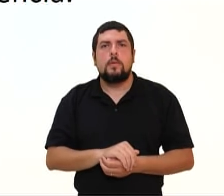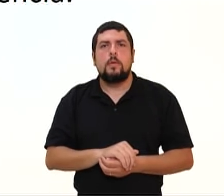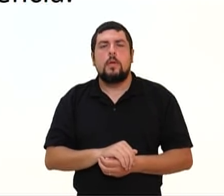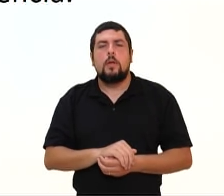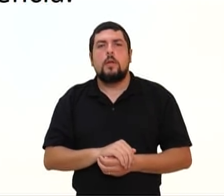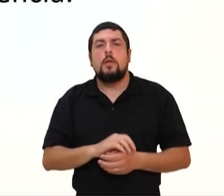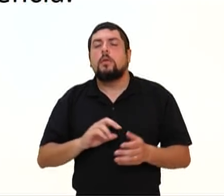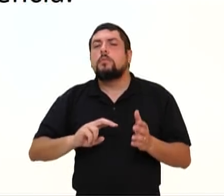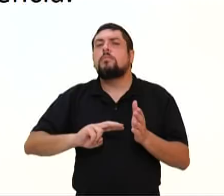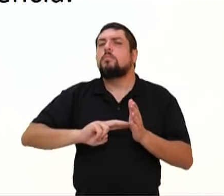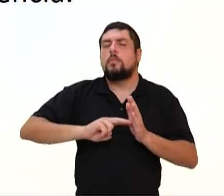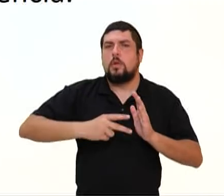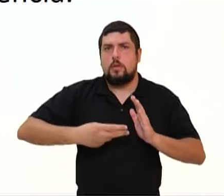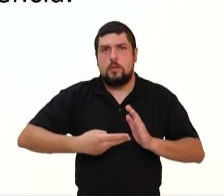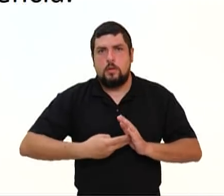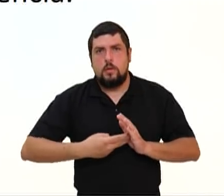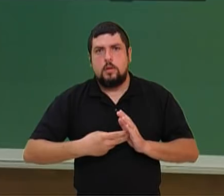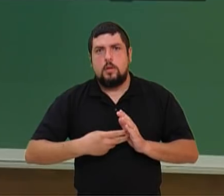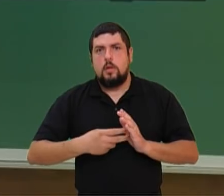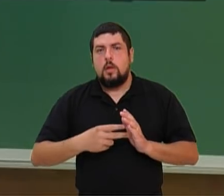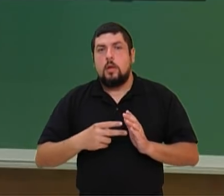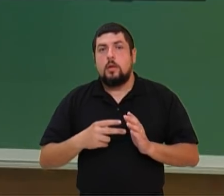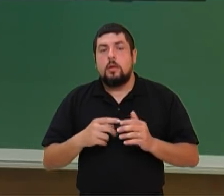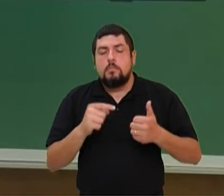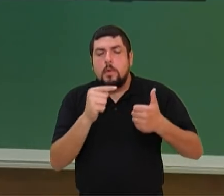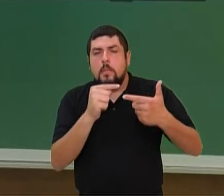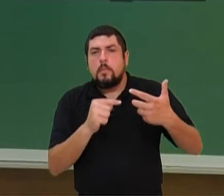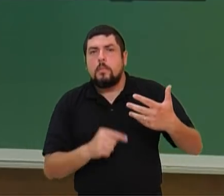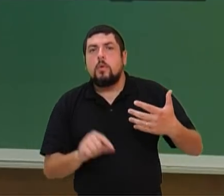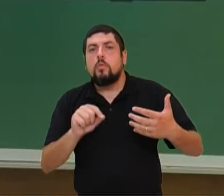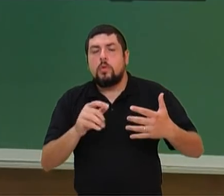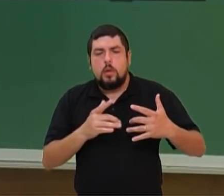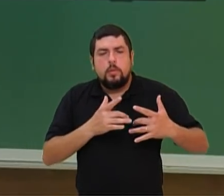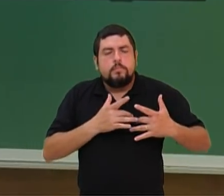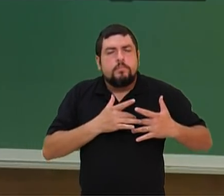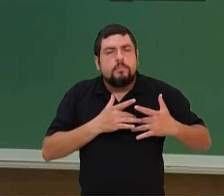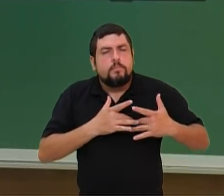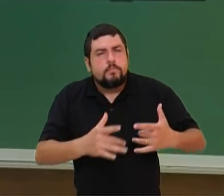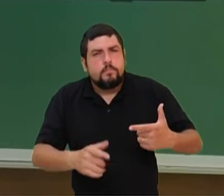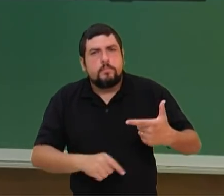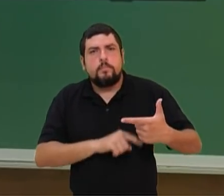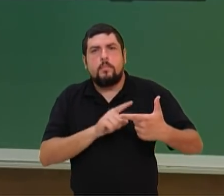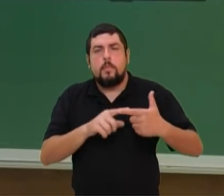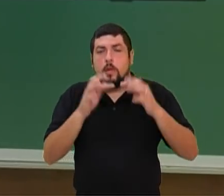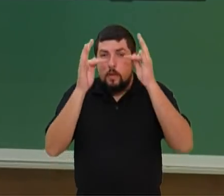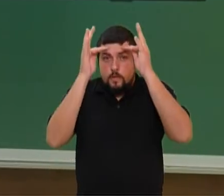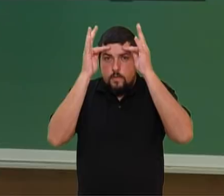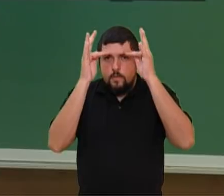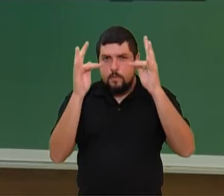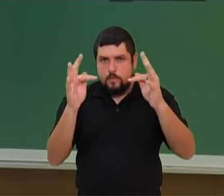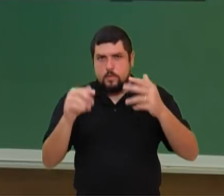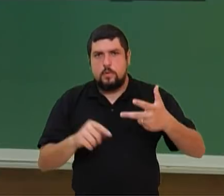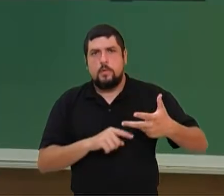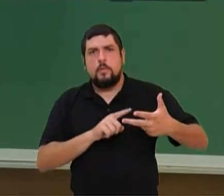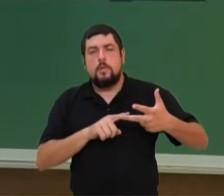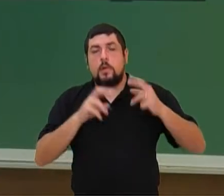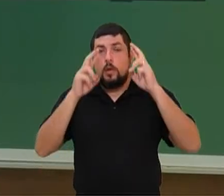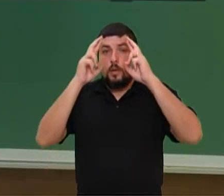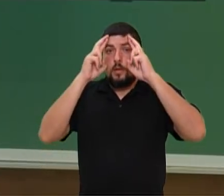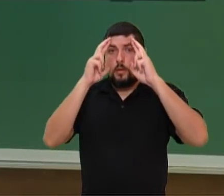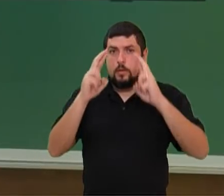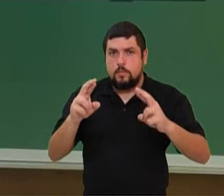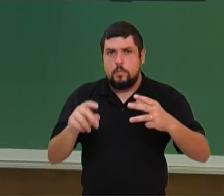as ideias mais importantes para Confúcio era a piedade, a fidelidade, o respeito